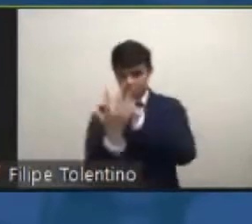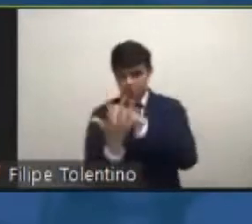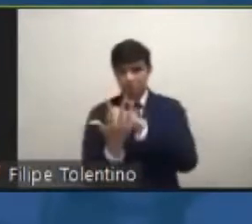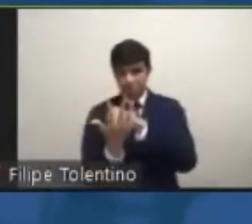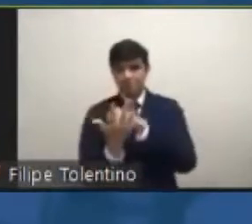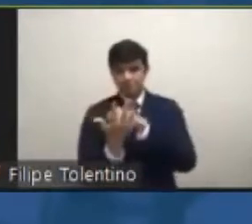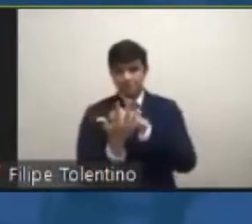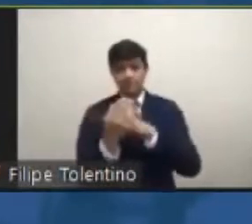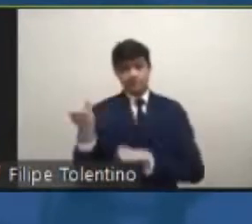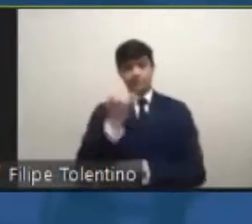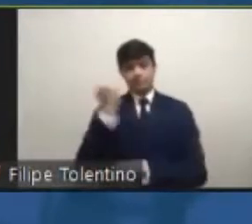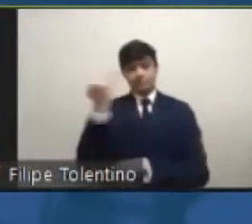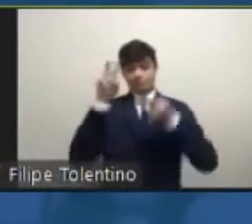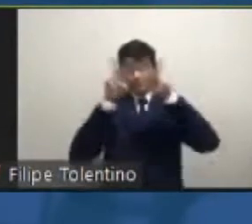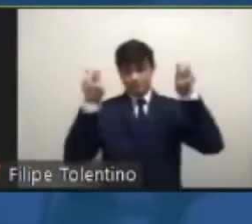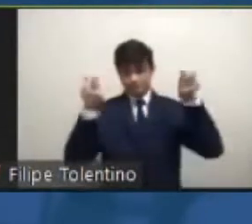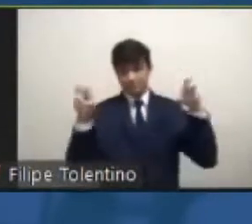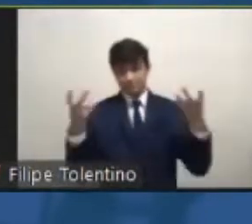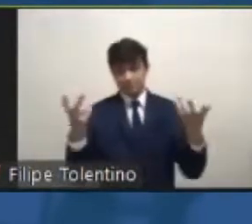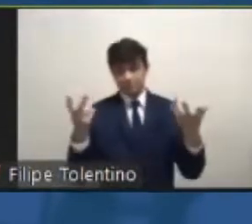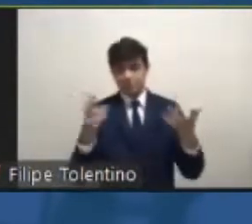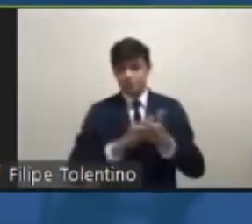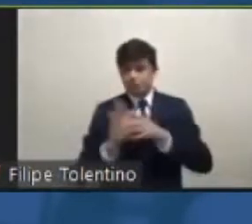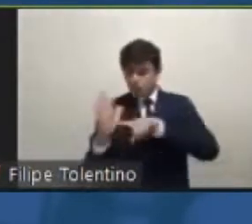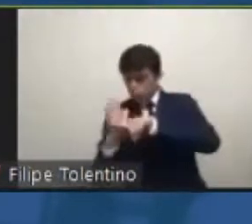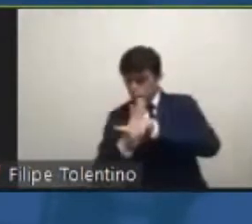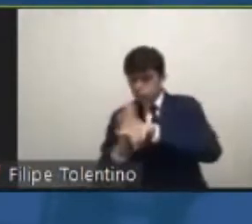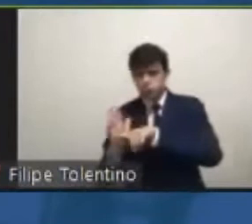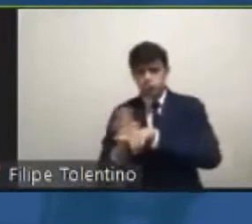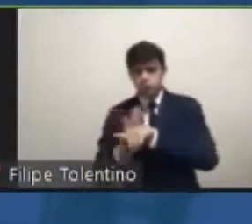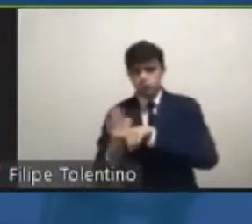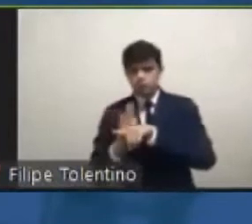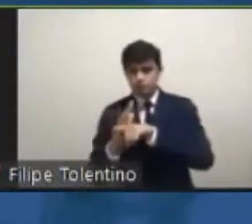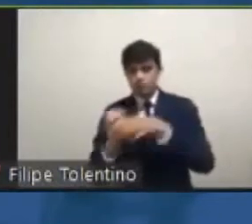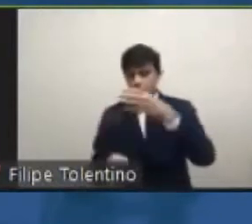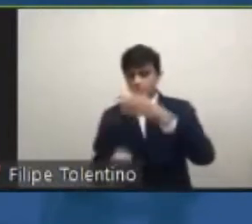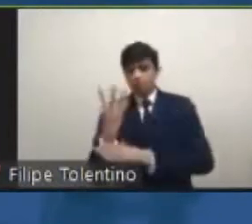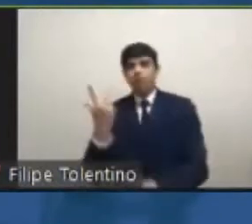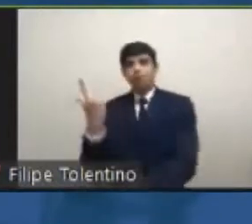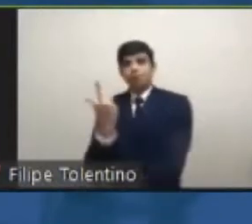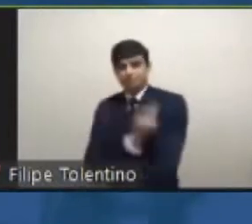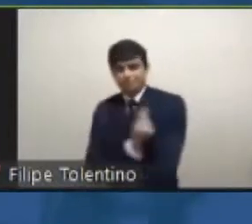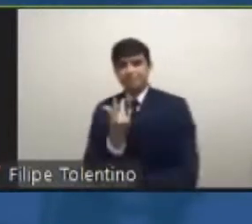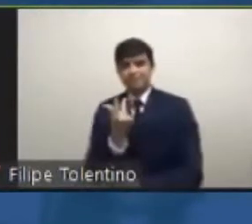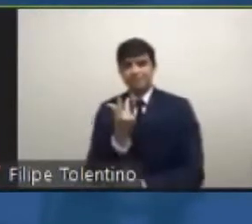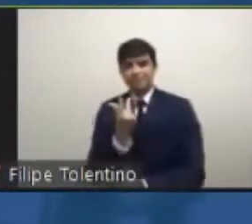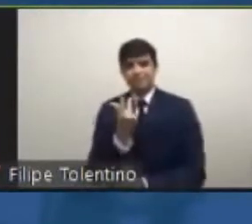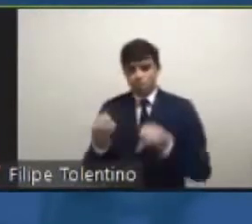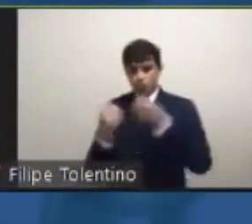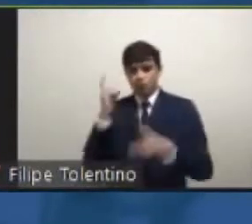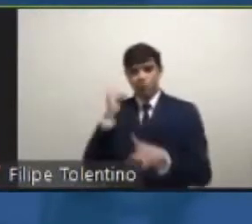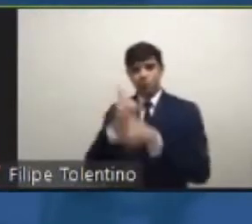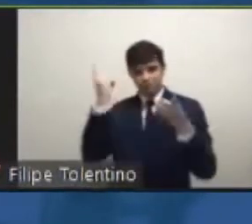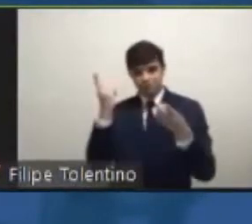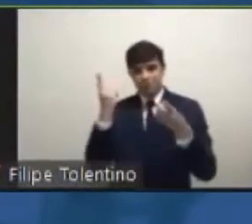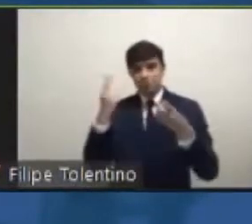da Covid é o uso do plasma convalescente. E precisamos, então, ver como fica a questão do paciente que recusa esse tipo de